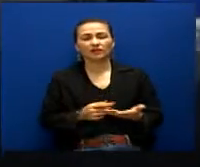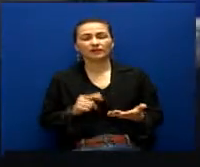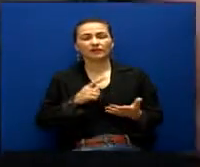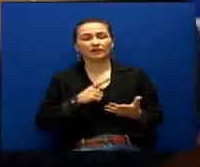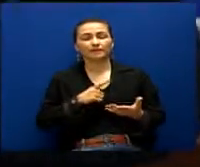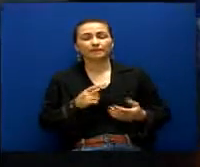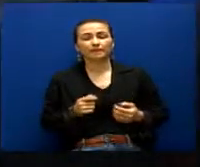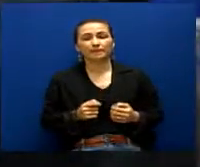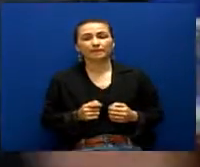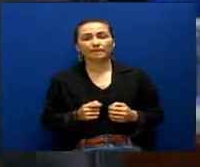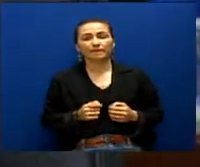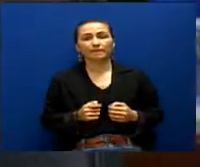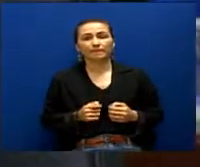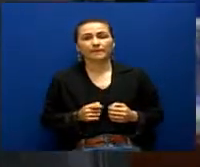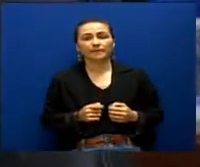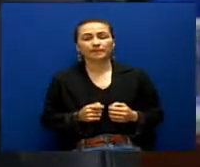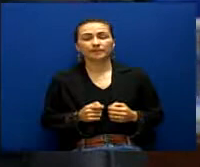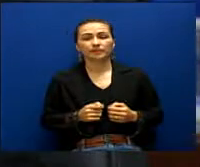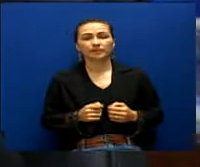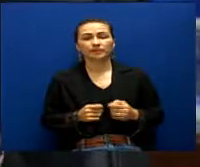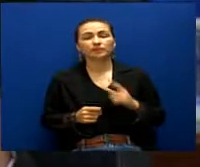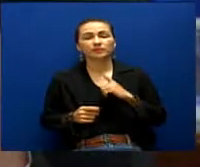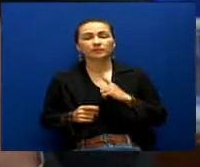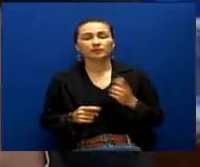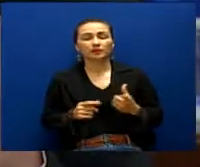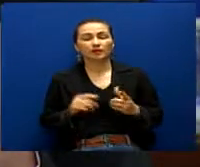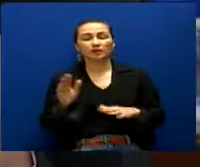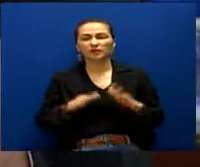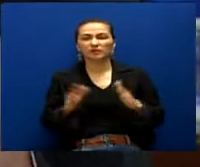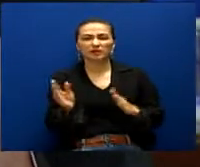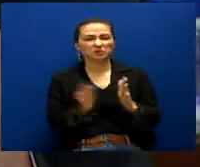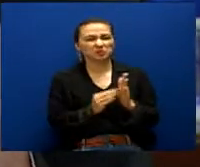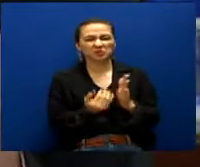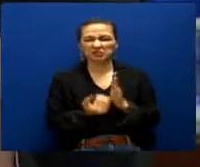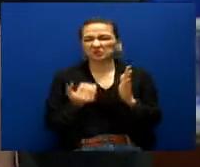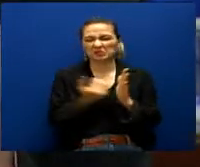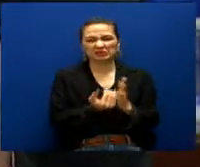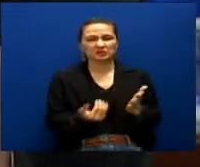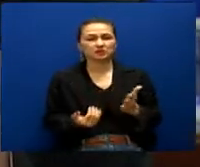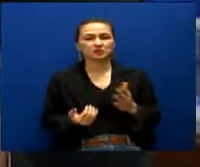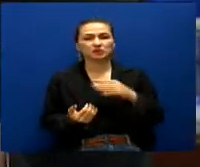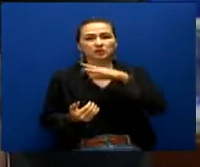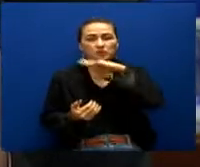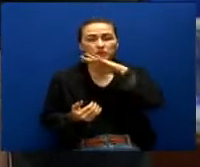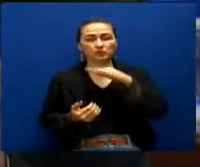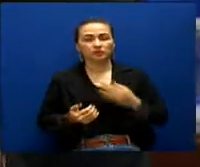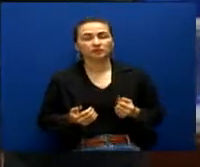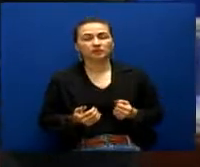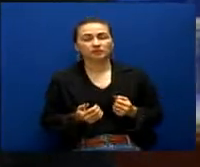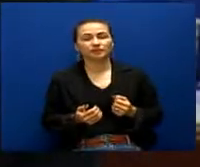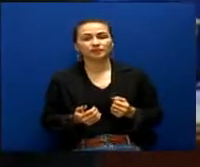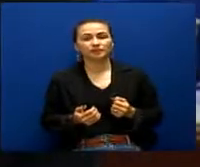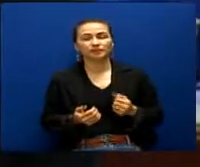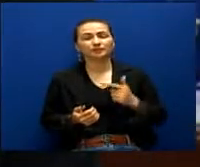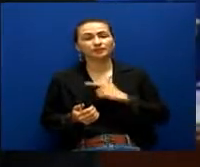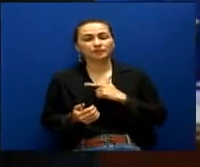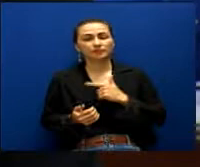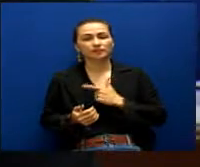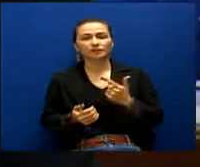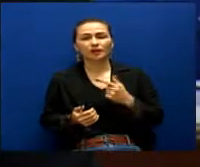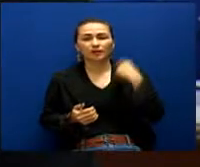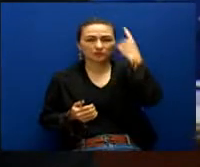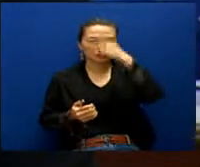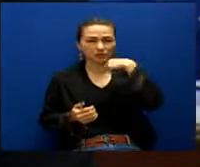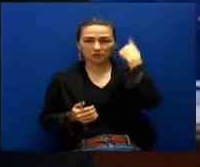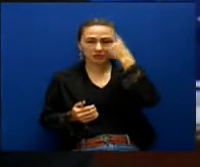Ctrl-V de outros anos, e com algumas adaptações, alguns remendos, uma coisa e mesmo a gente simplesmente fazendo mais de 30 horas de discussão, aí, né, Pedro?